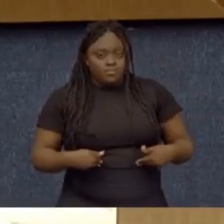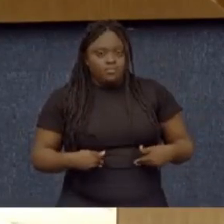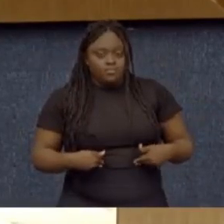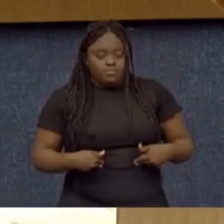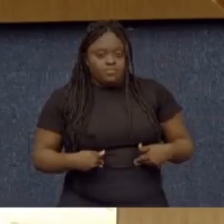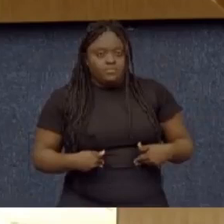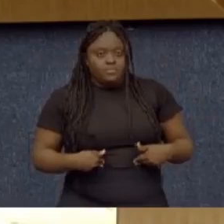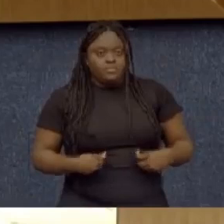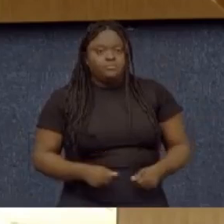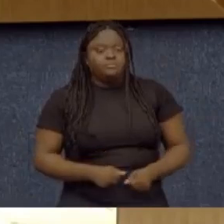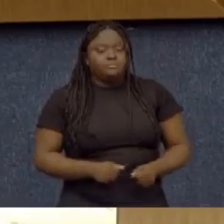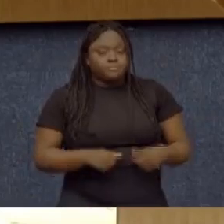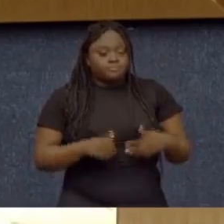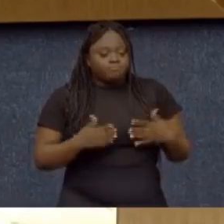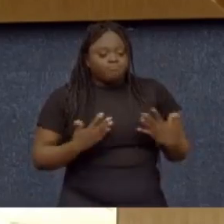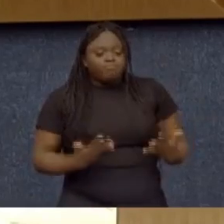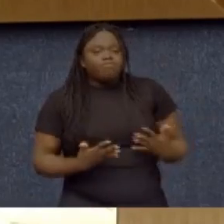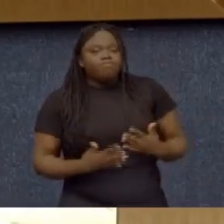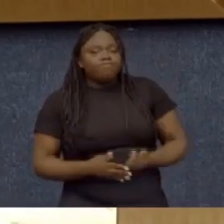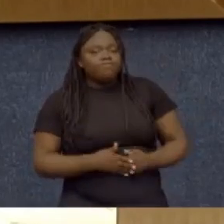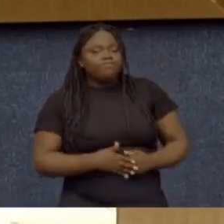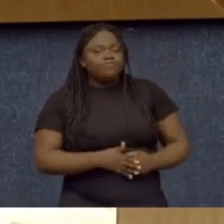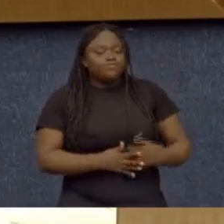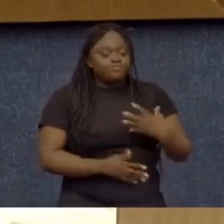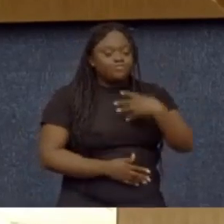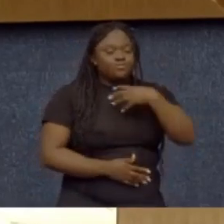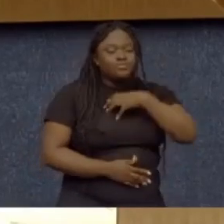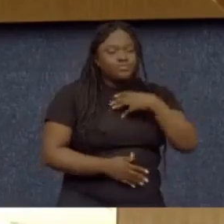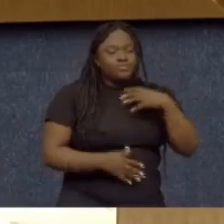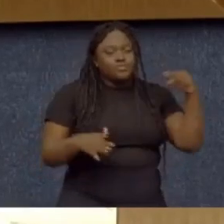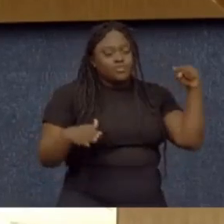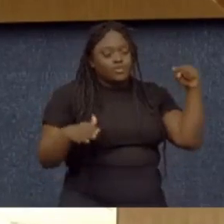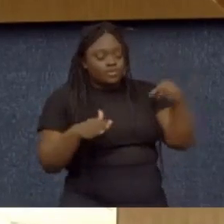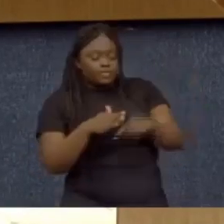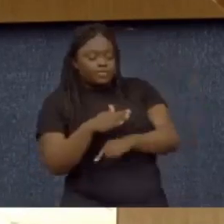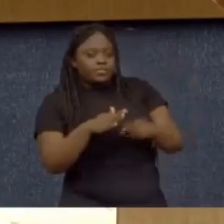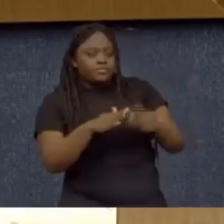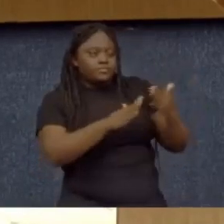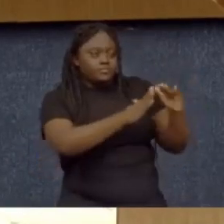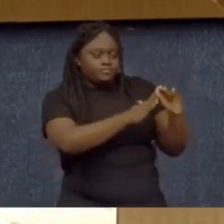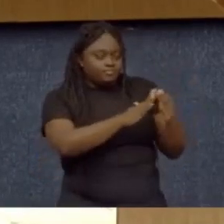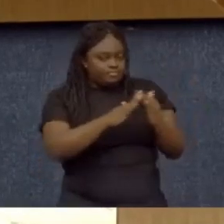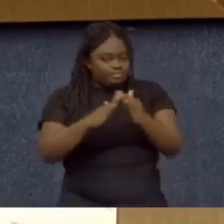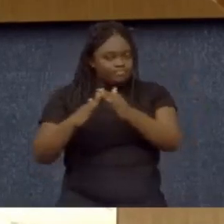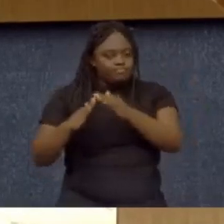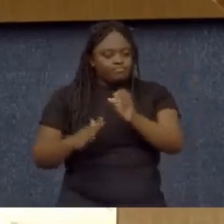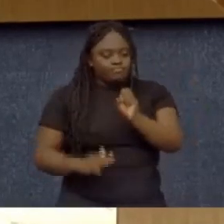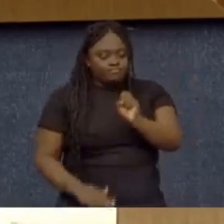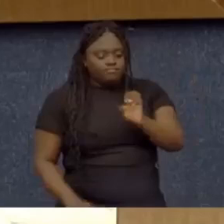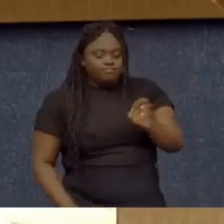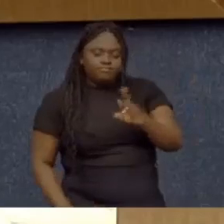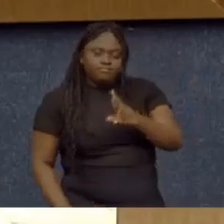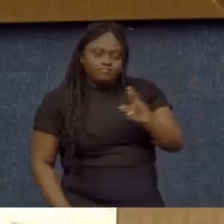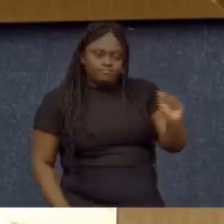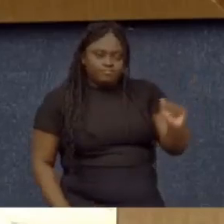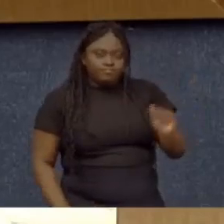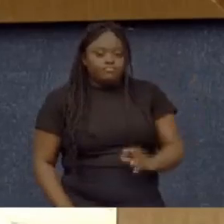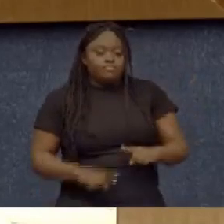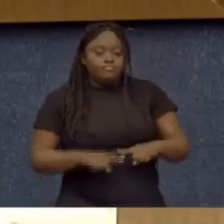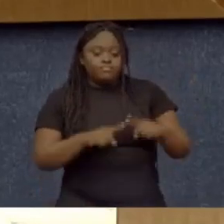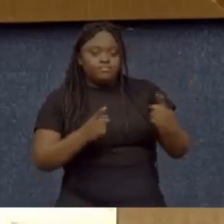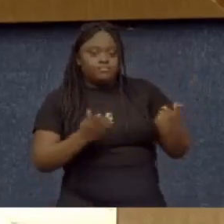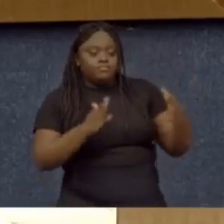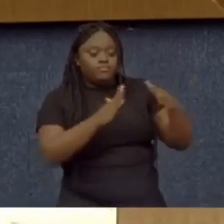Esta insegura afetou profundamente o aglomerado da Serra. Mas a Casa Espírita Santo